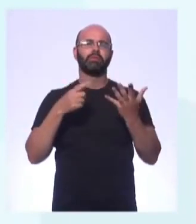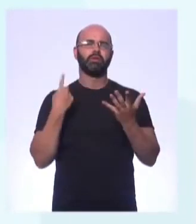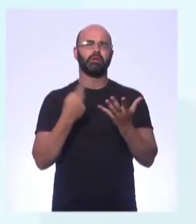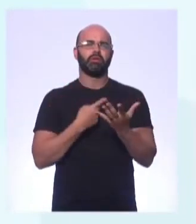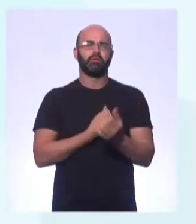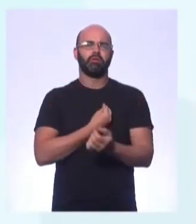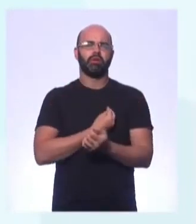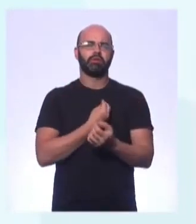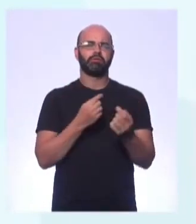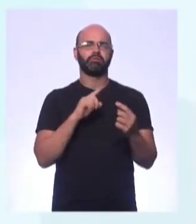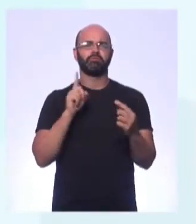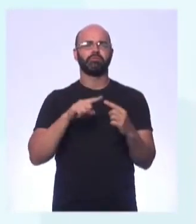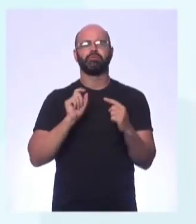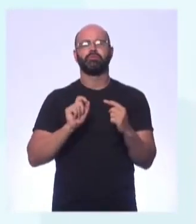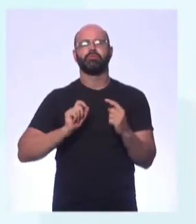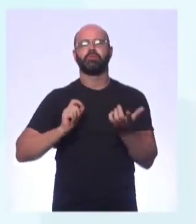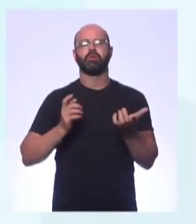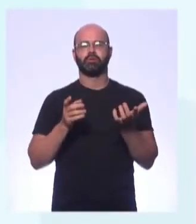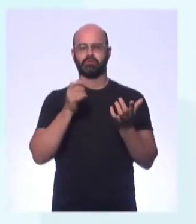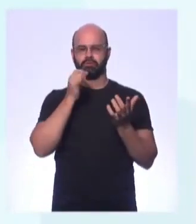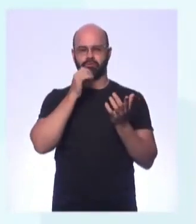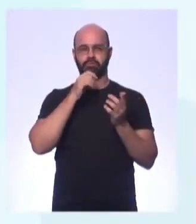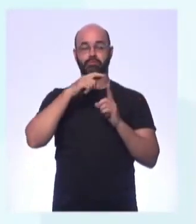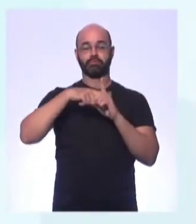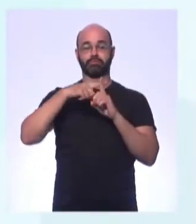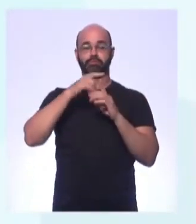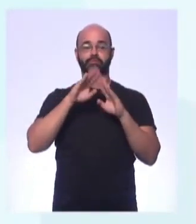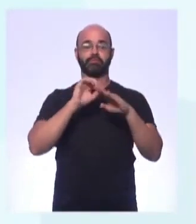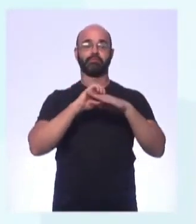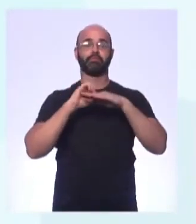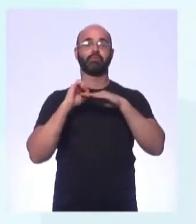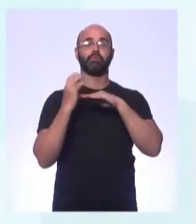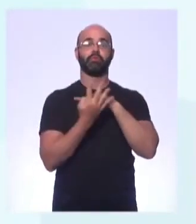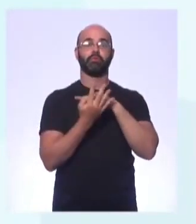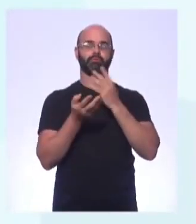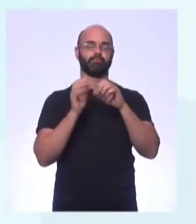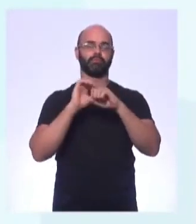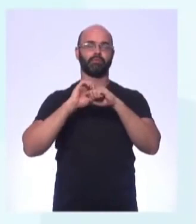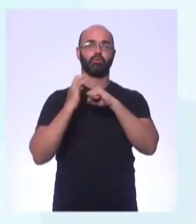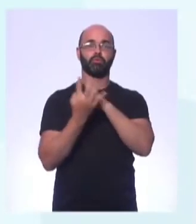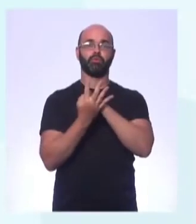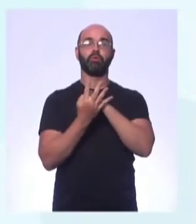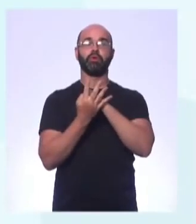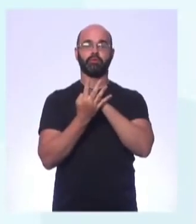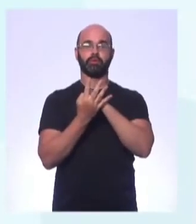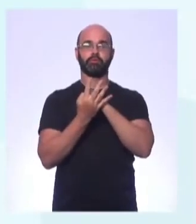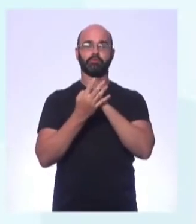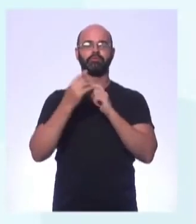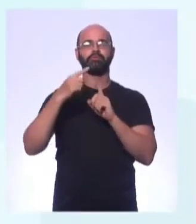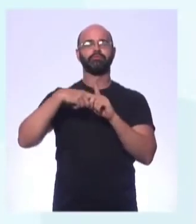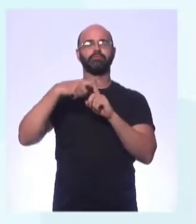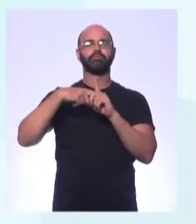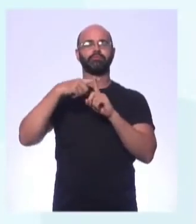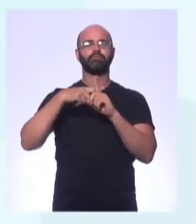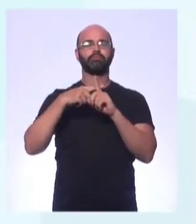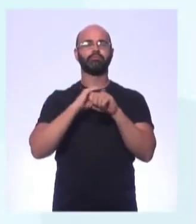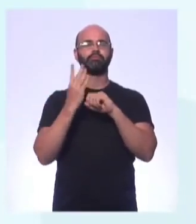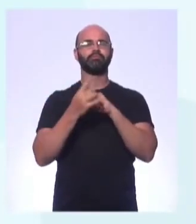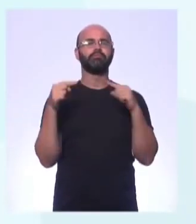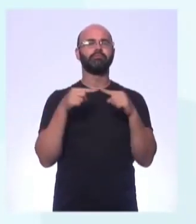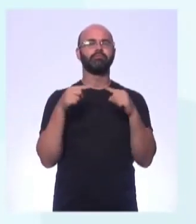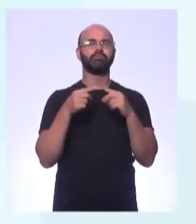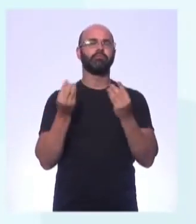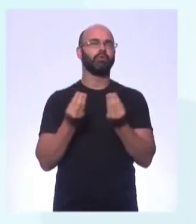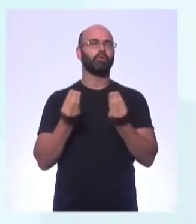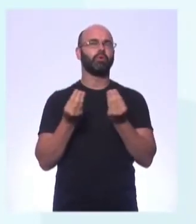aí, ó. Qual a relação da temperatura com o coronavírus, né? Uma relação direta aí, né? Relação do coronavírus, né? Bacana